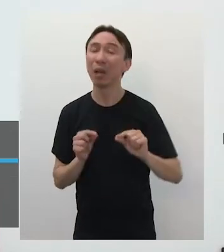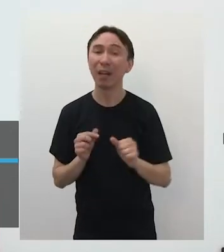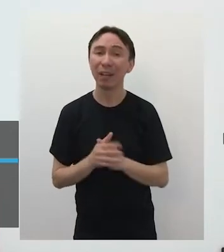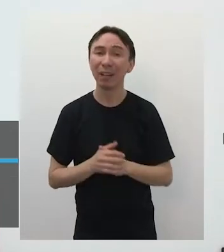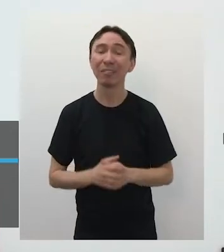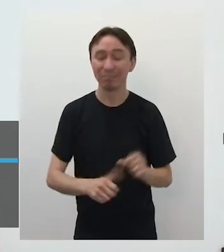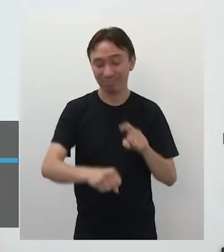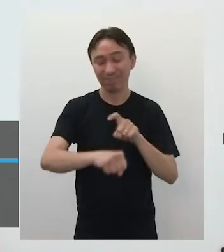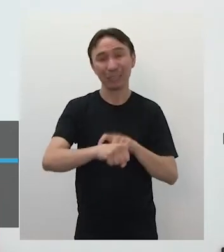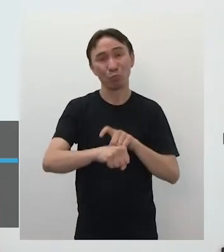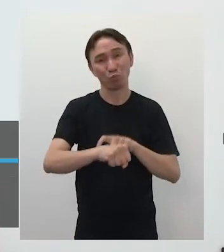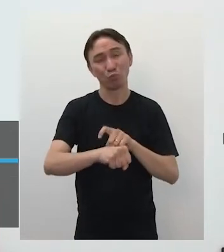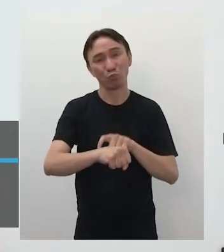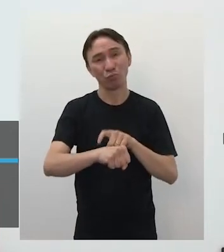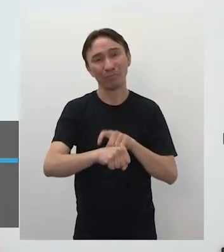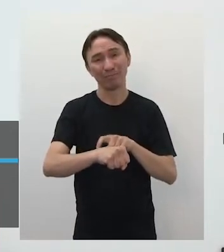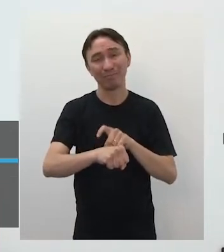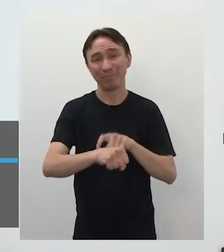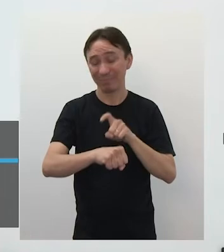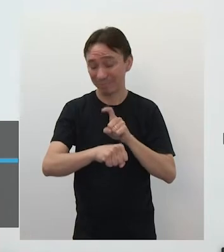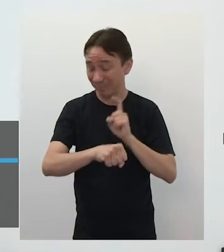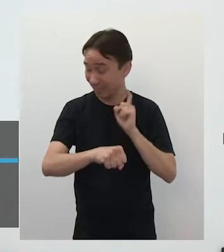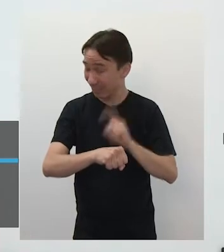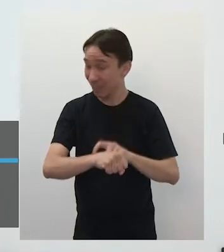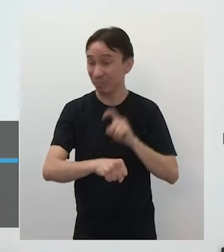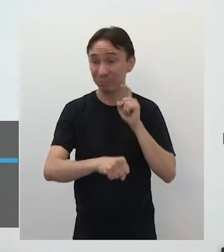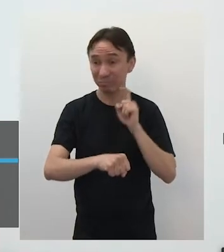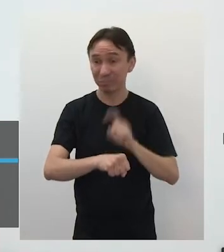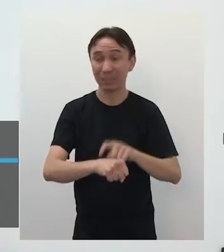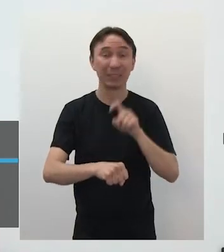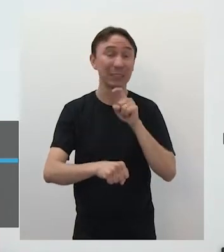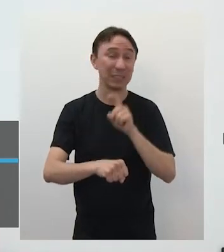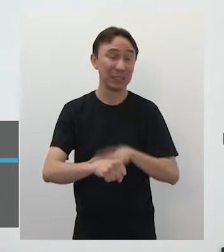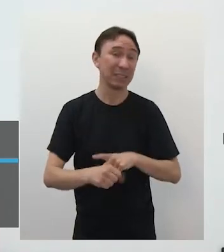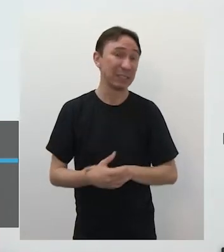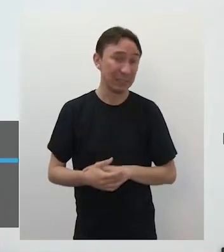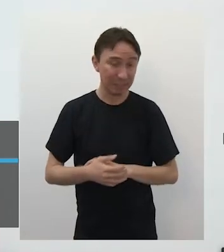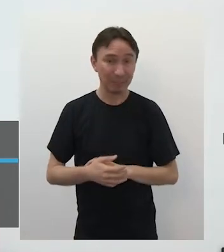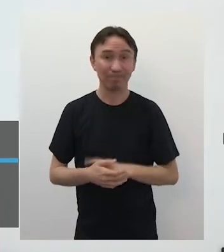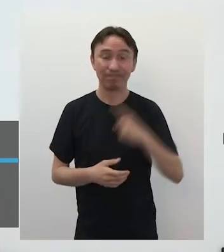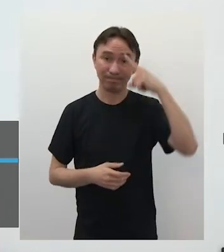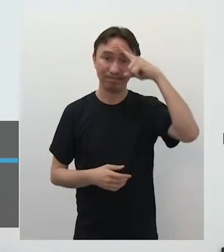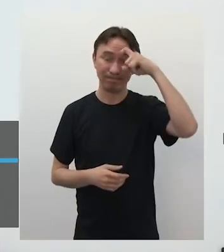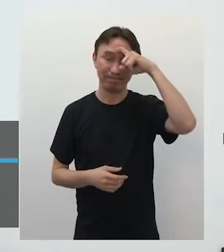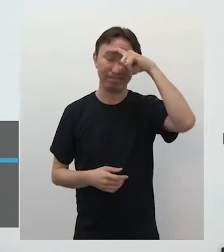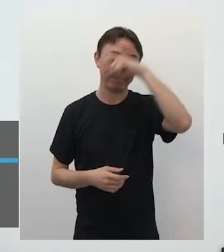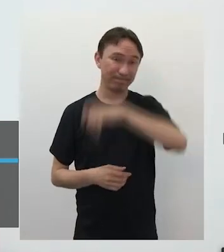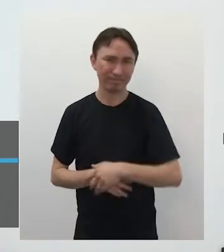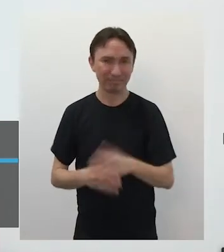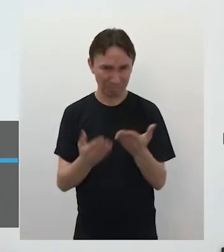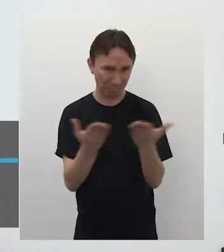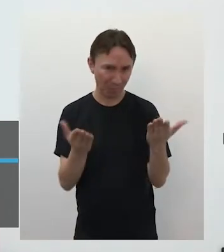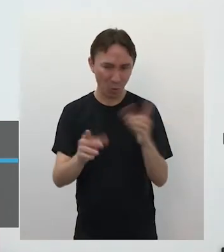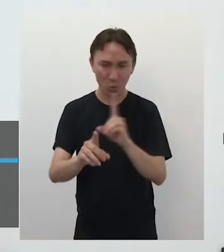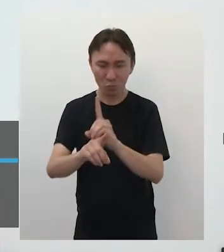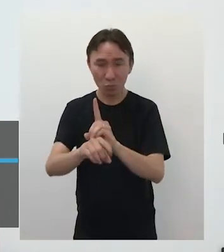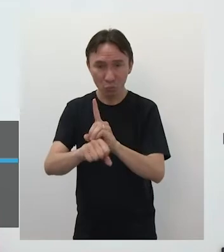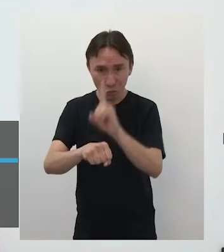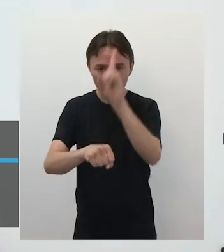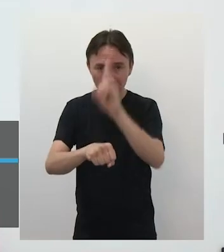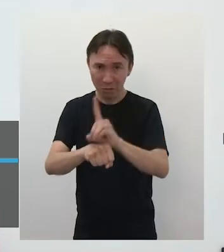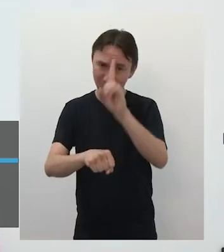distâncias. Lidar com as distâncias de pessoas que estavam sempre próximas, e quando você